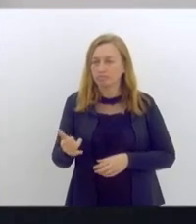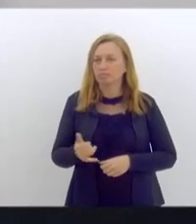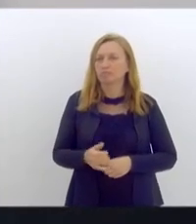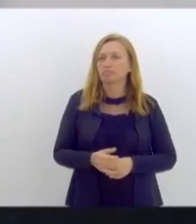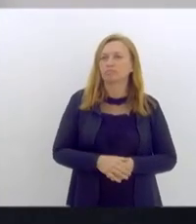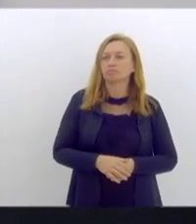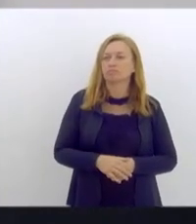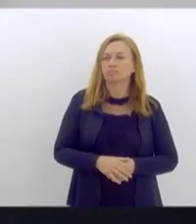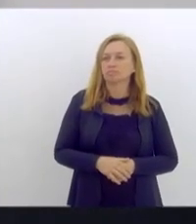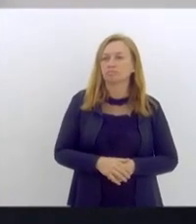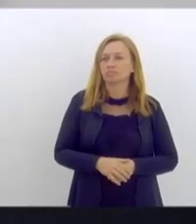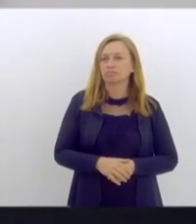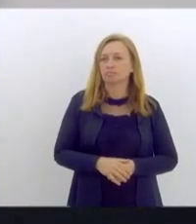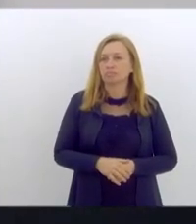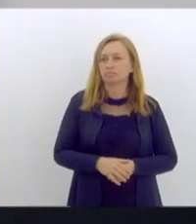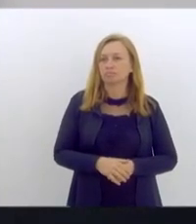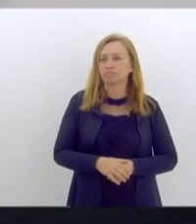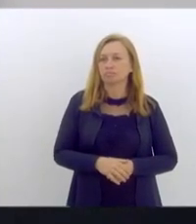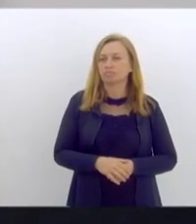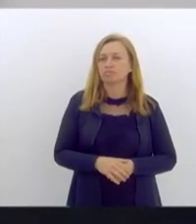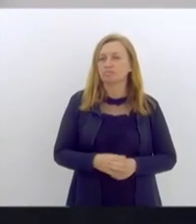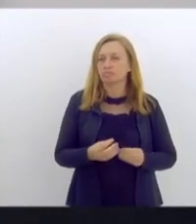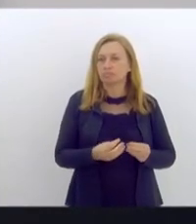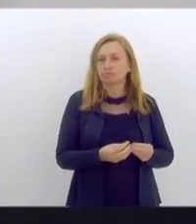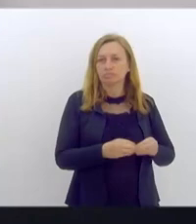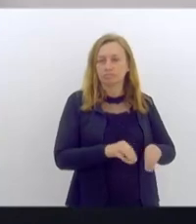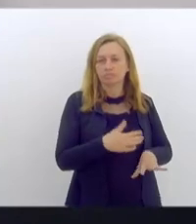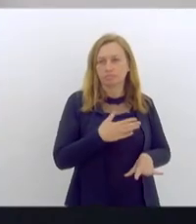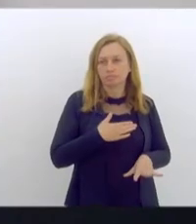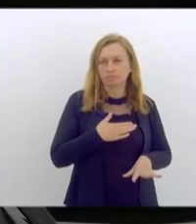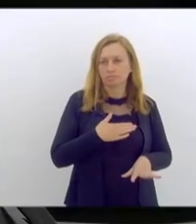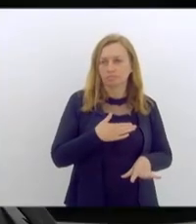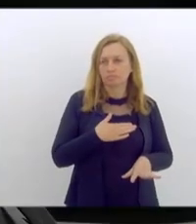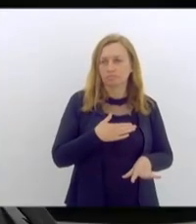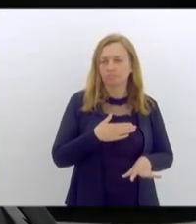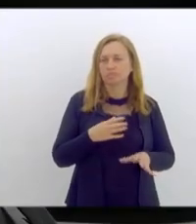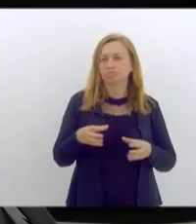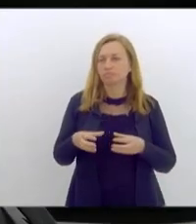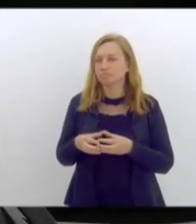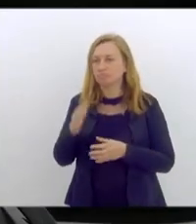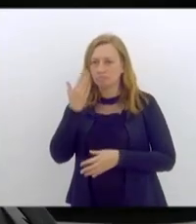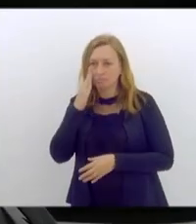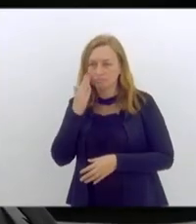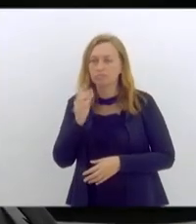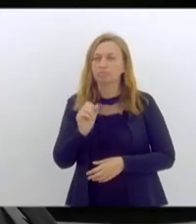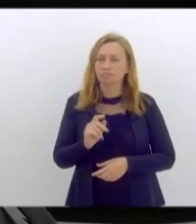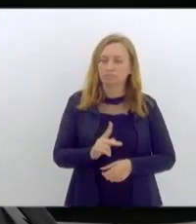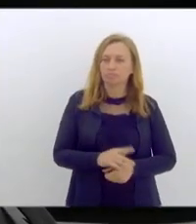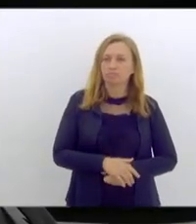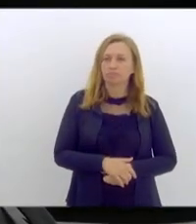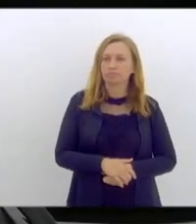das comissões ela prejudica a minha tela da comissão Deu para entender